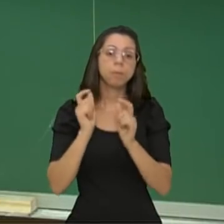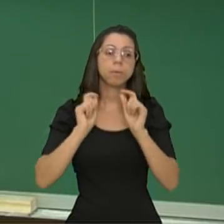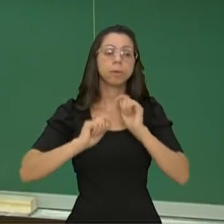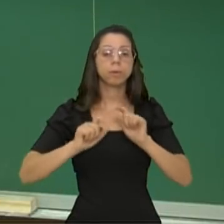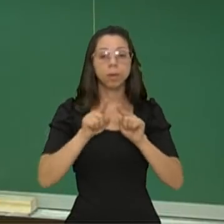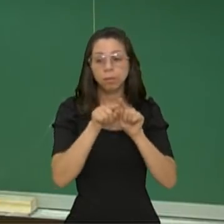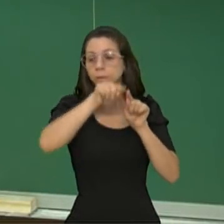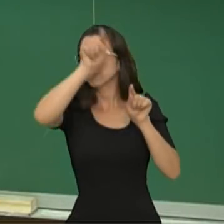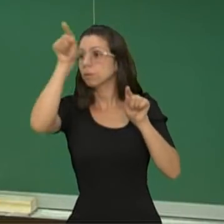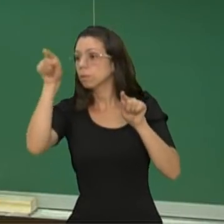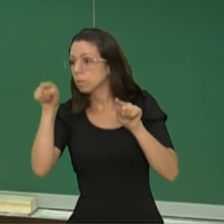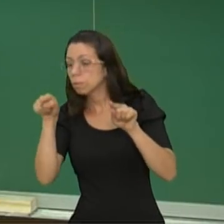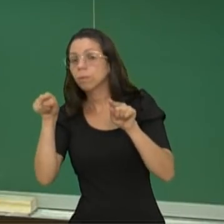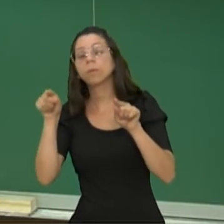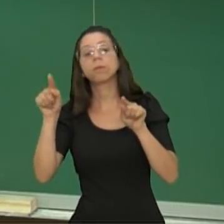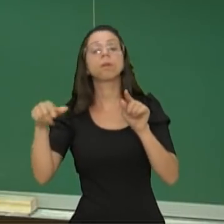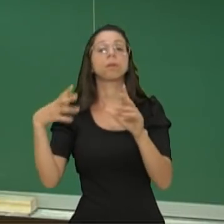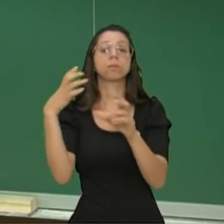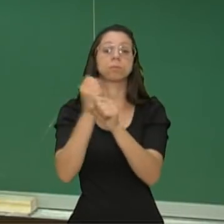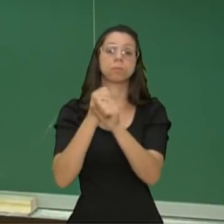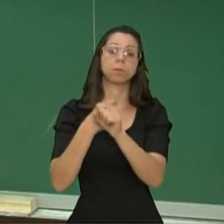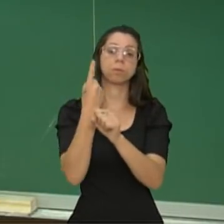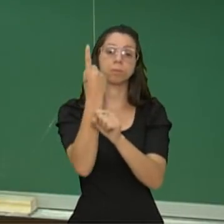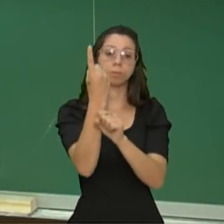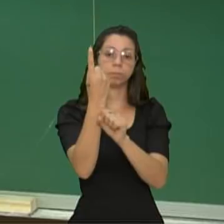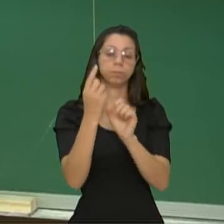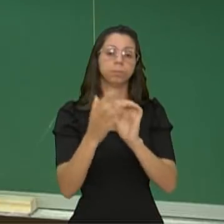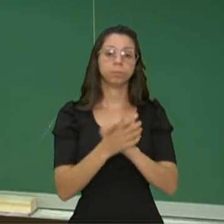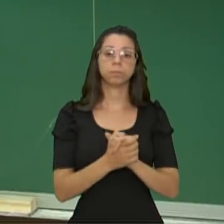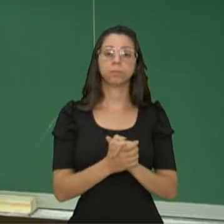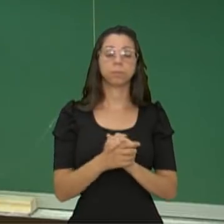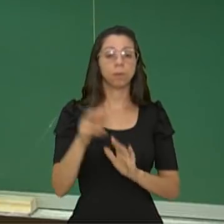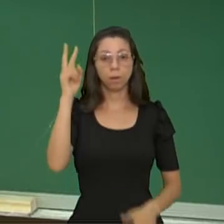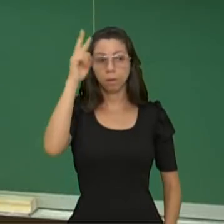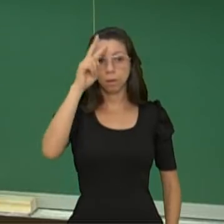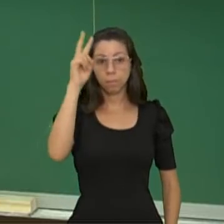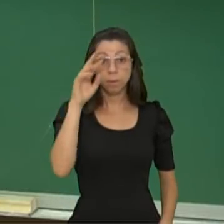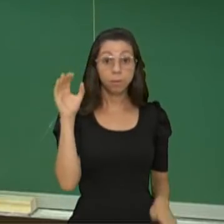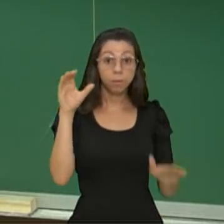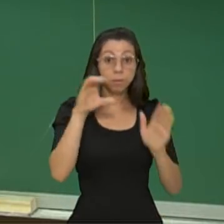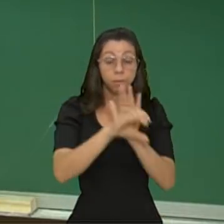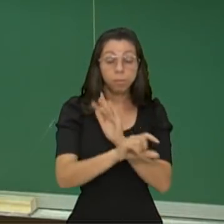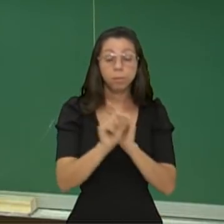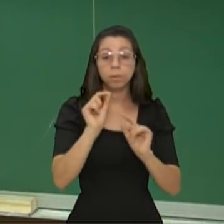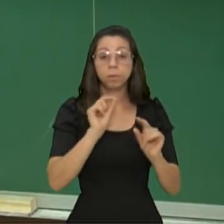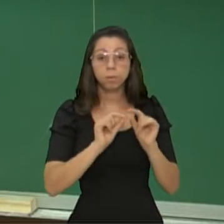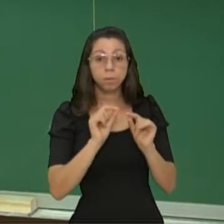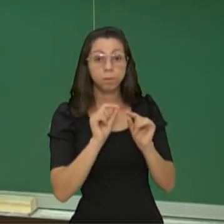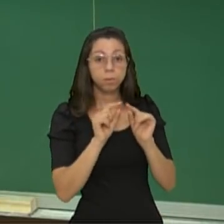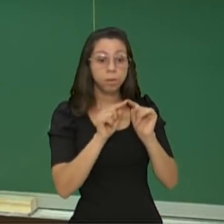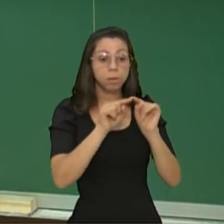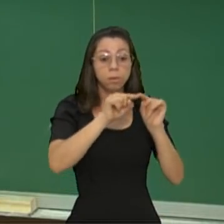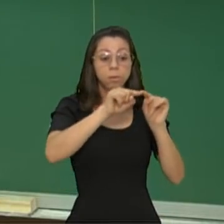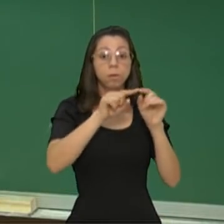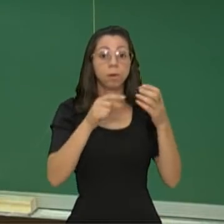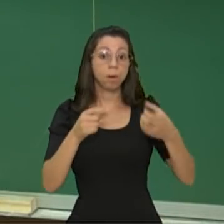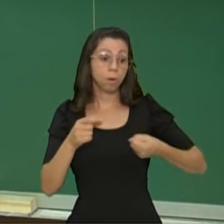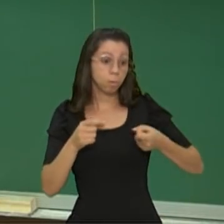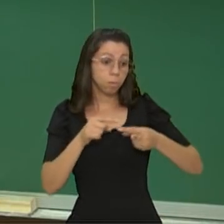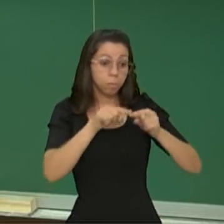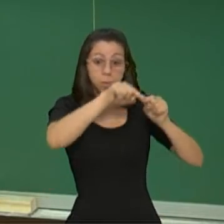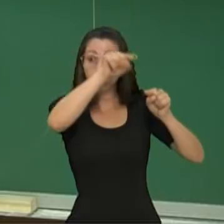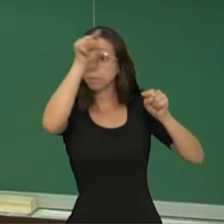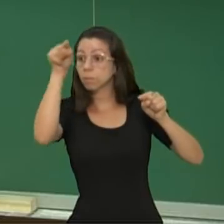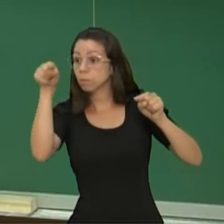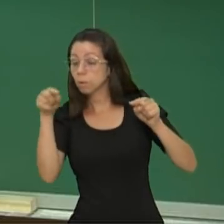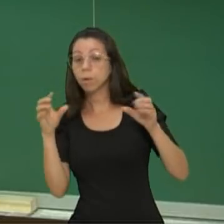de um número, eu vou somar uma unidade, né? E lembrando que esse conceito de número consecutivo apenas para